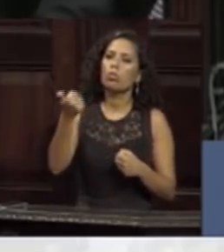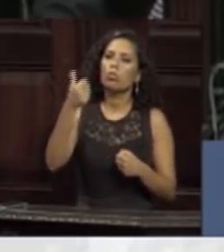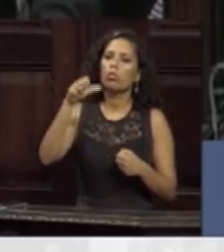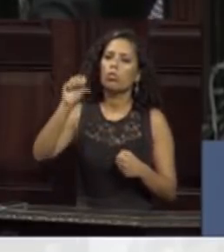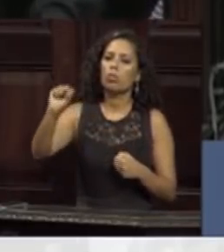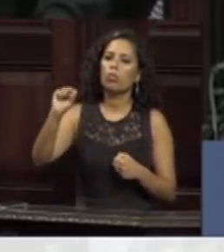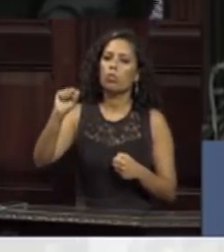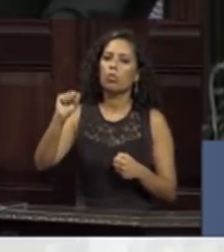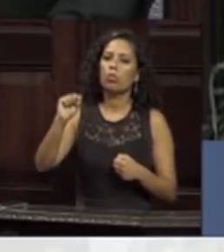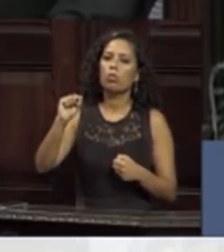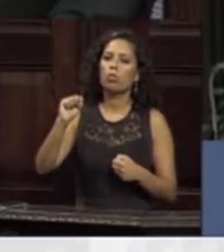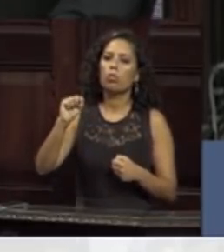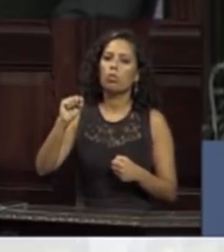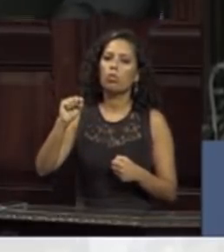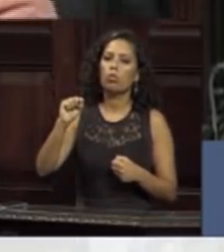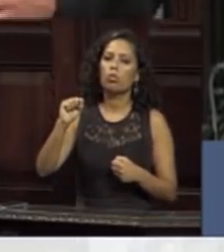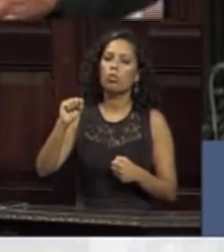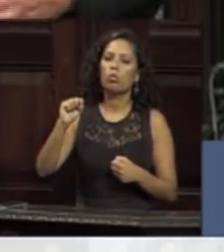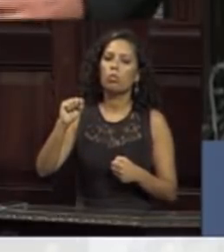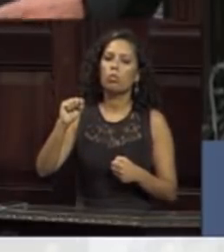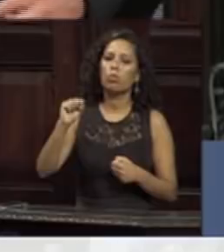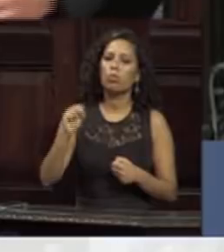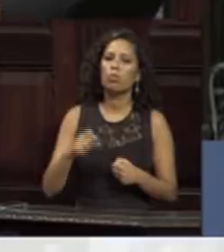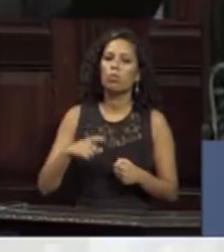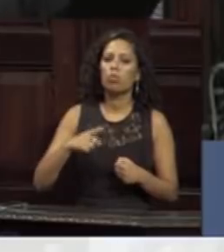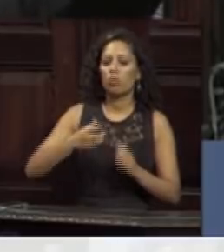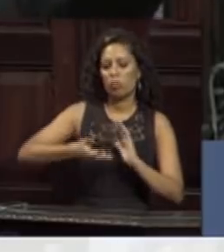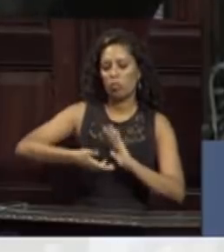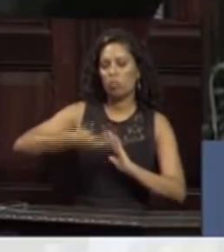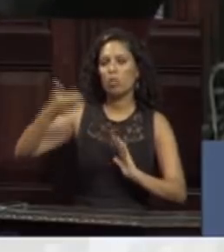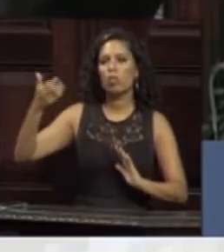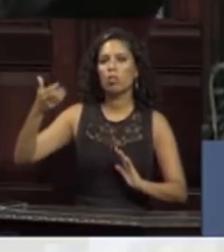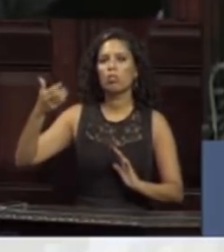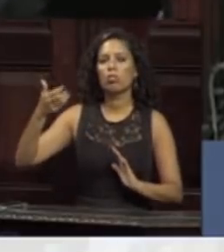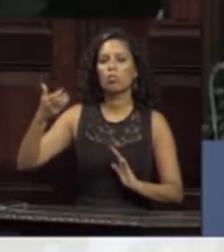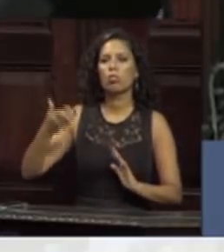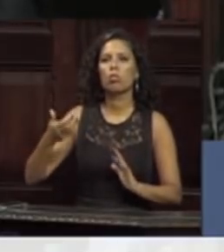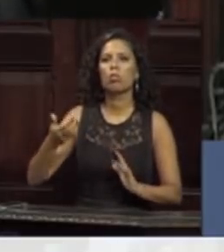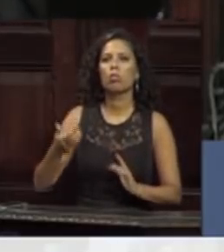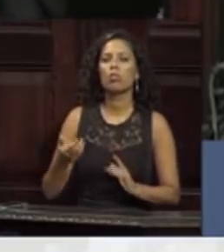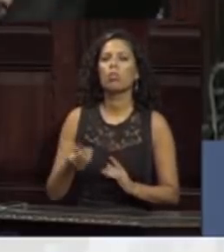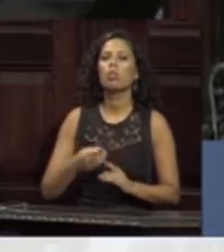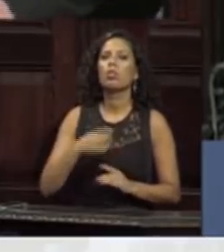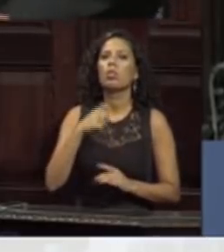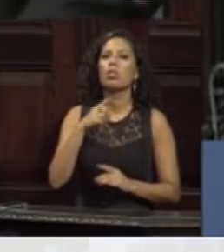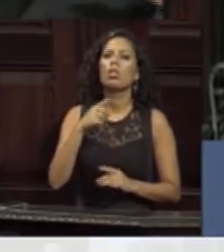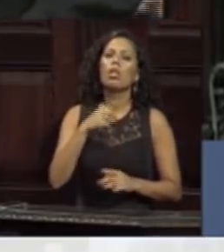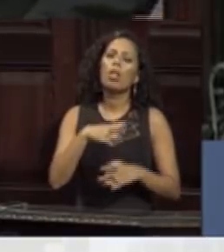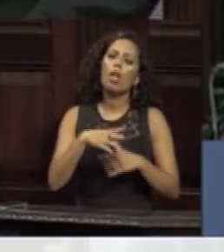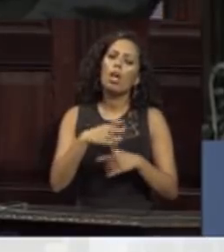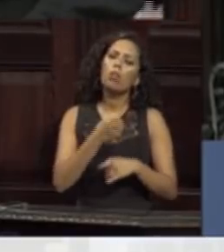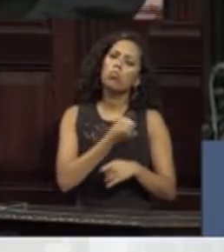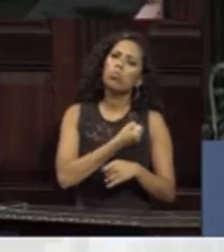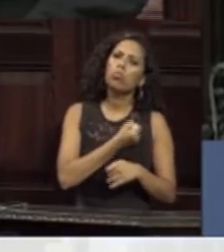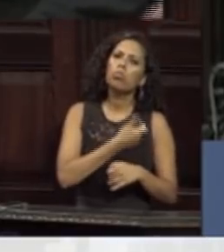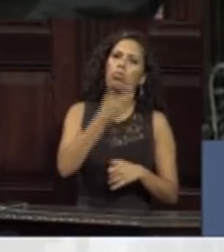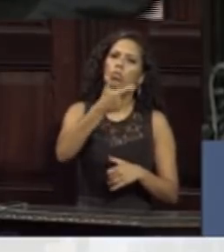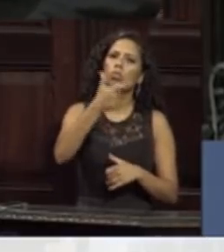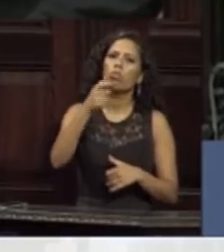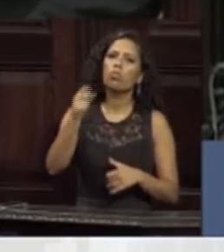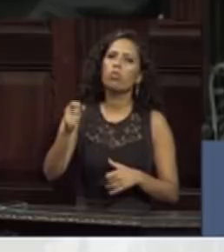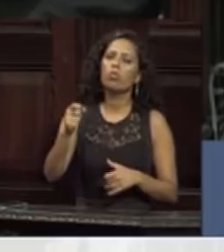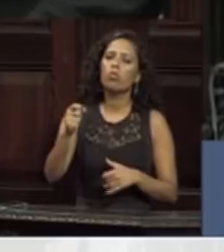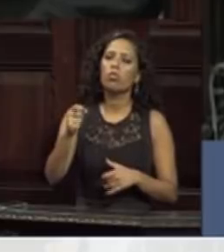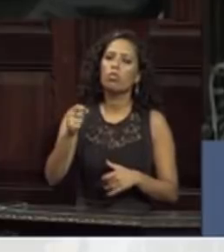pela liderança do pessoal. Retira? Está retirando. Há sobre a mesa requerimento aditiva 20.